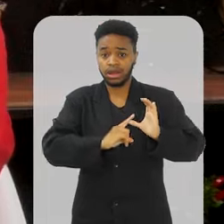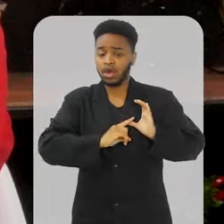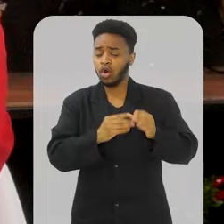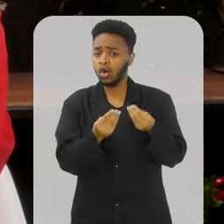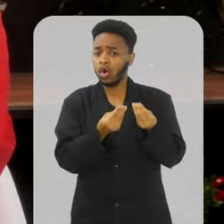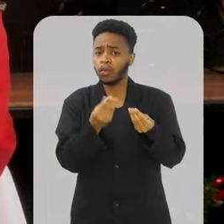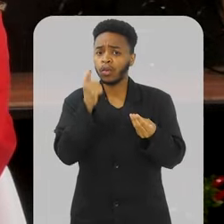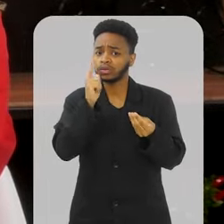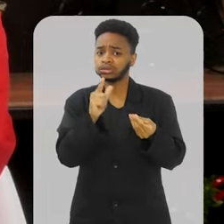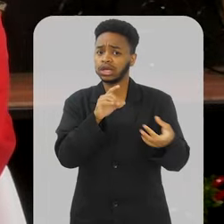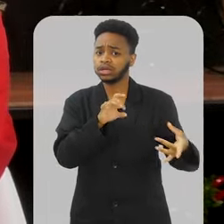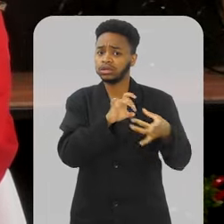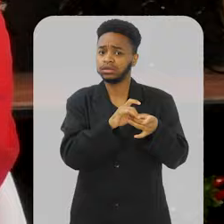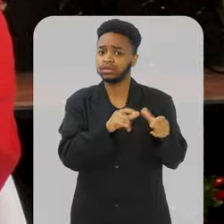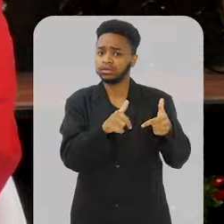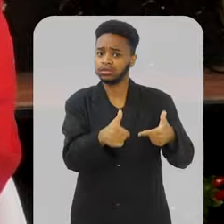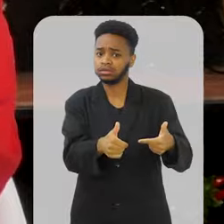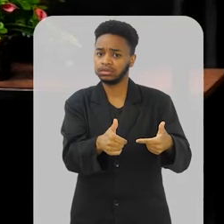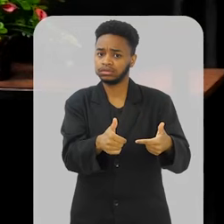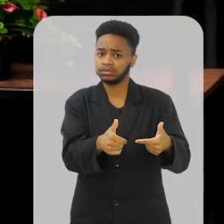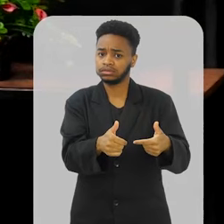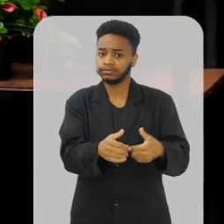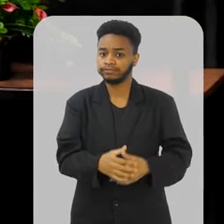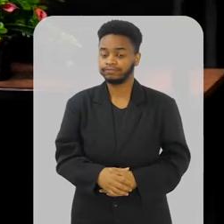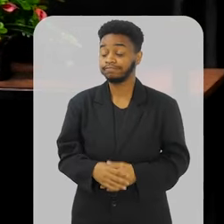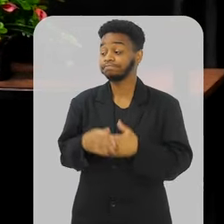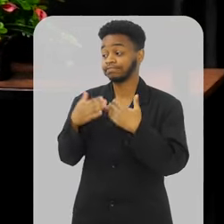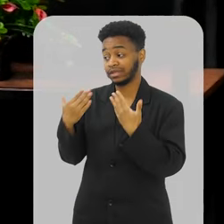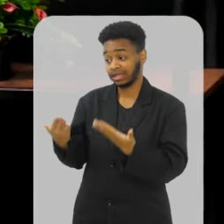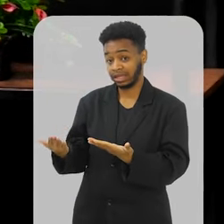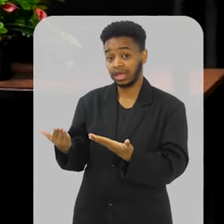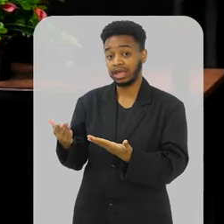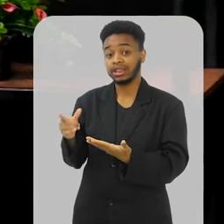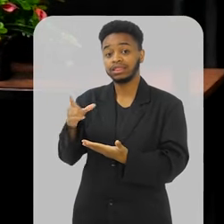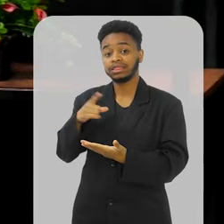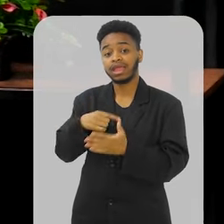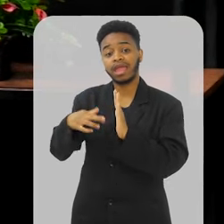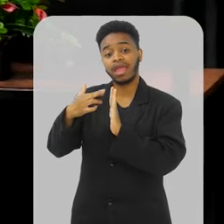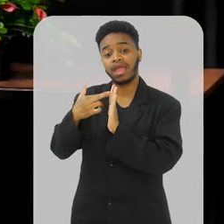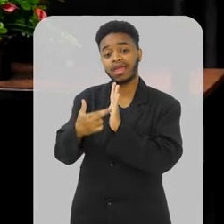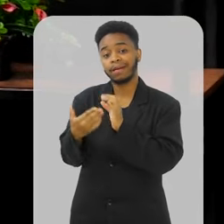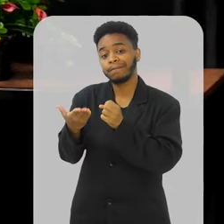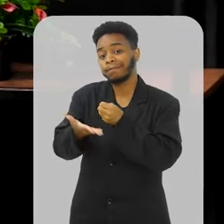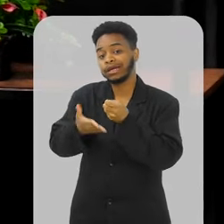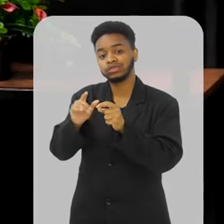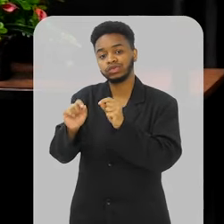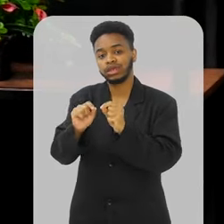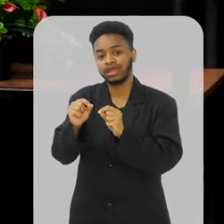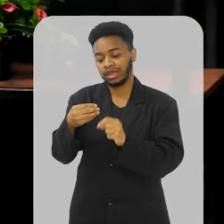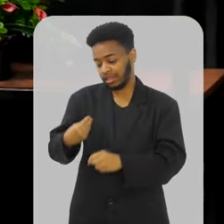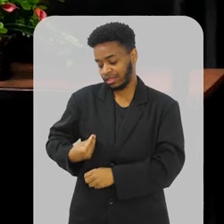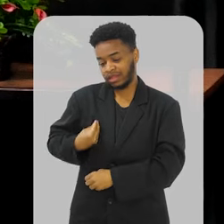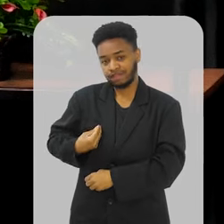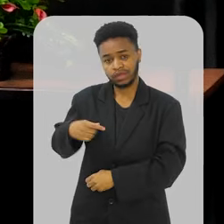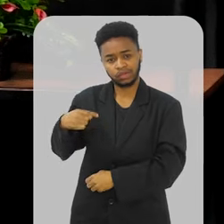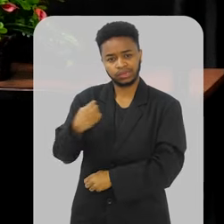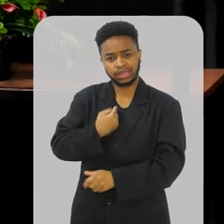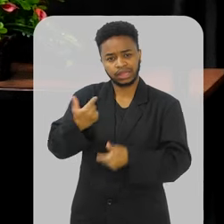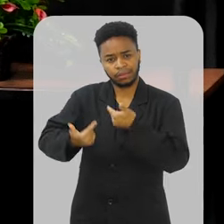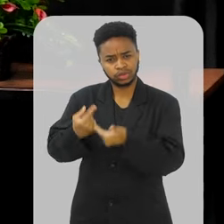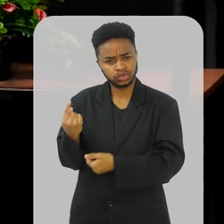é conciliar isso tudo Luzia a gente tem como princípio que na vida a gente não caminha